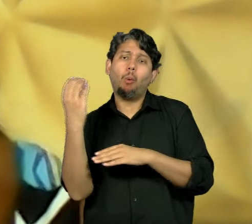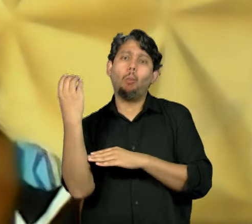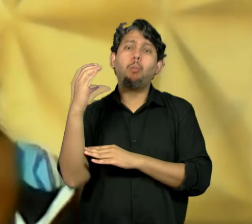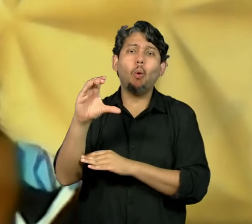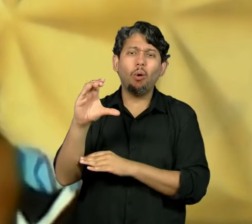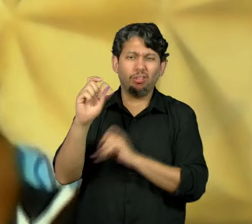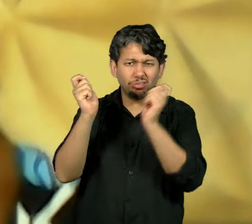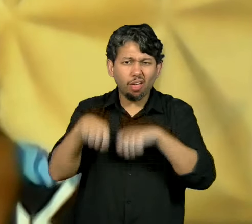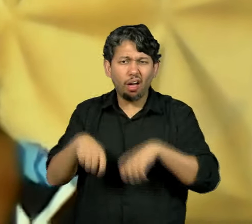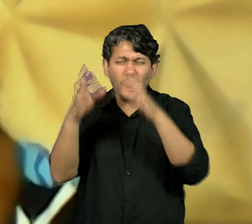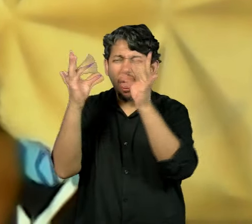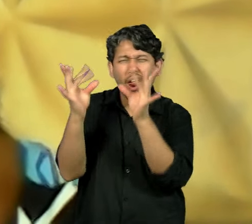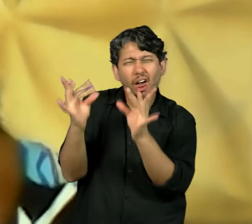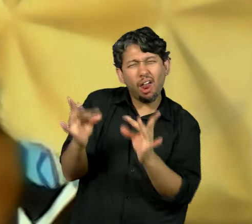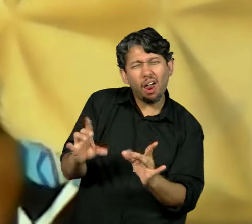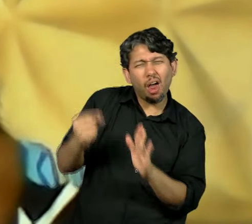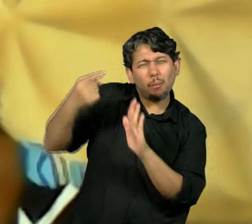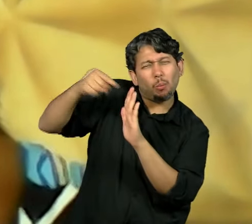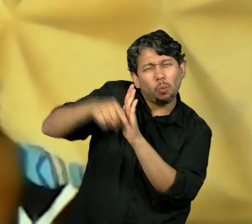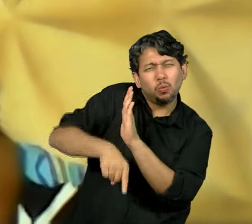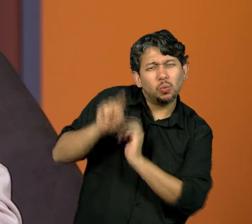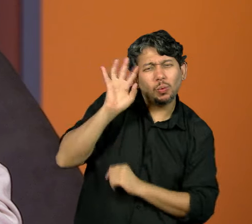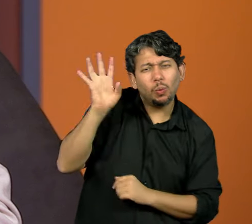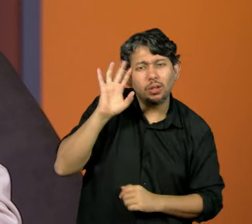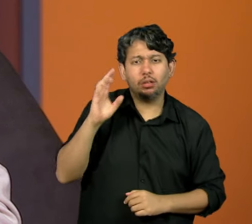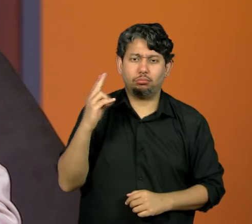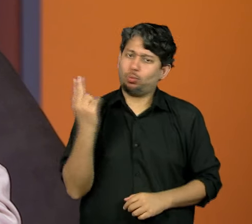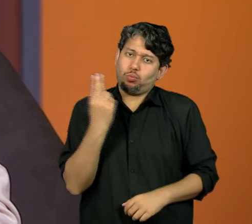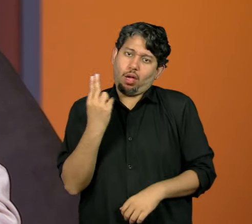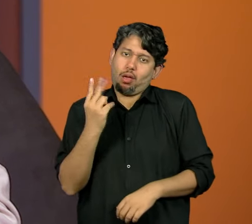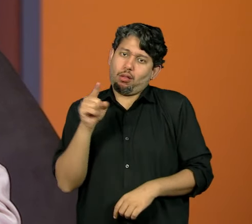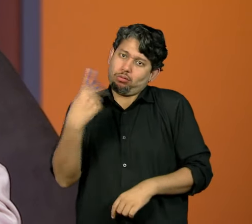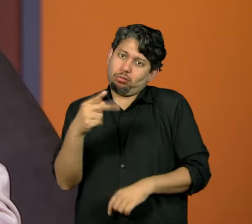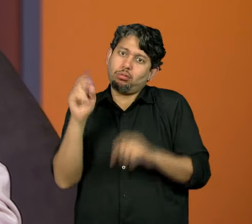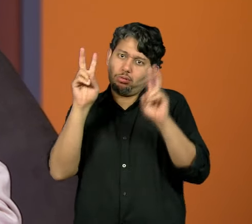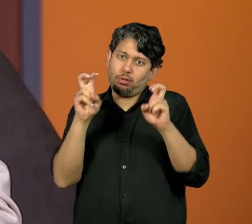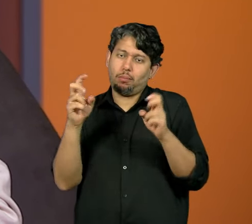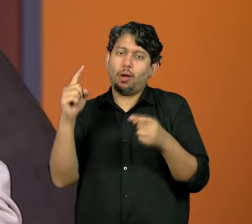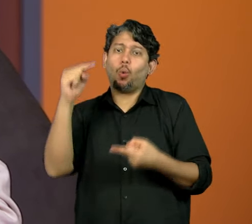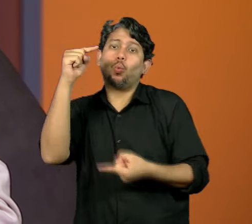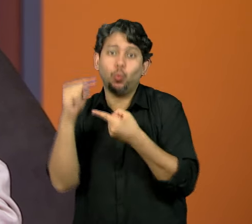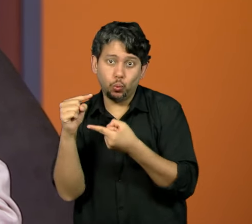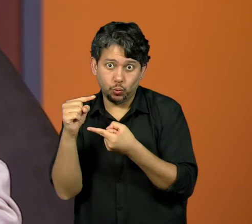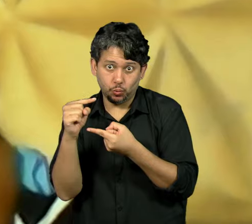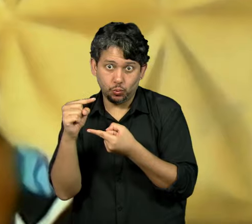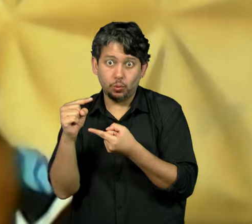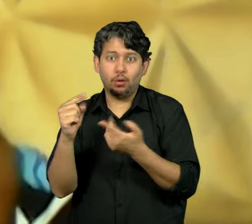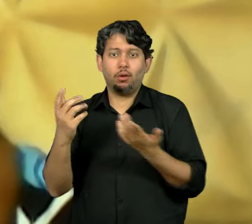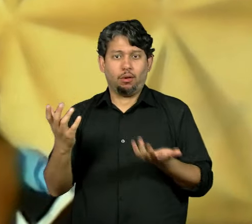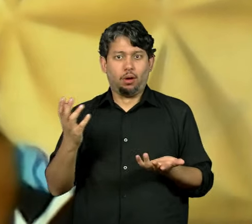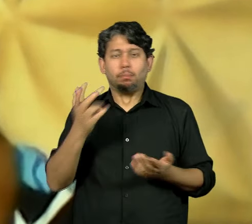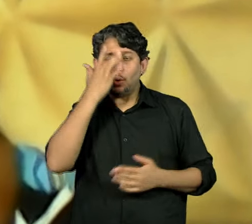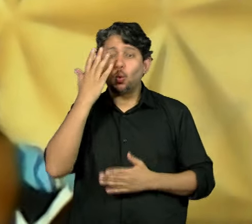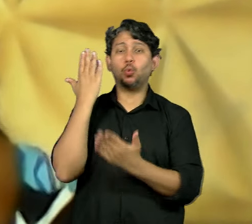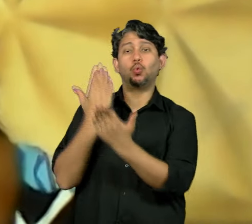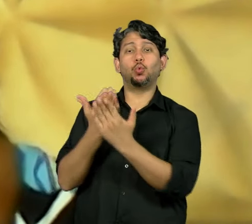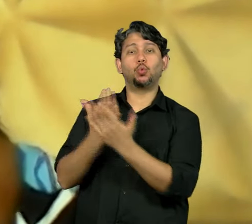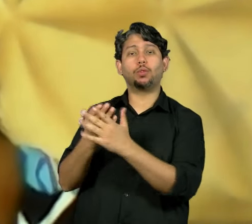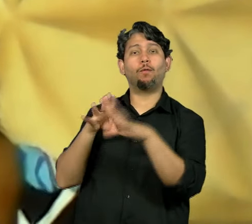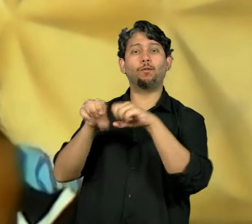aprofundamento, né, teórico necessário para que a gente se considere, por exemplo, uma pessoa com